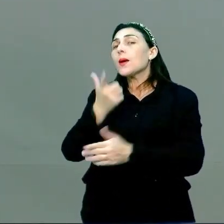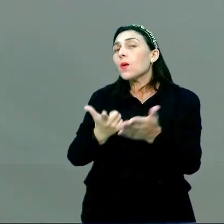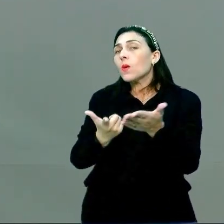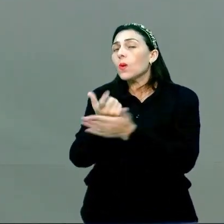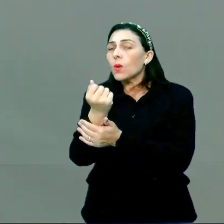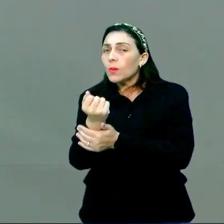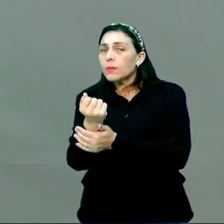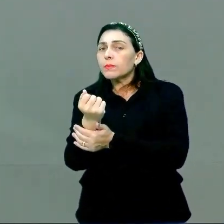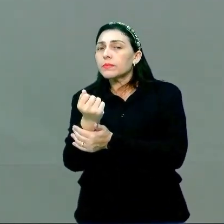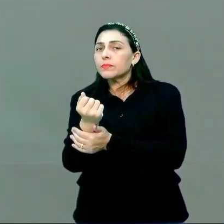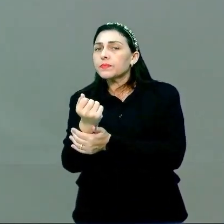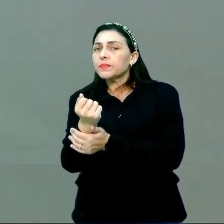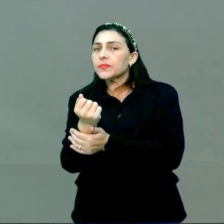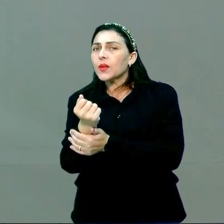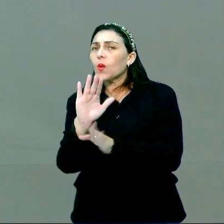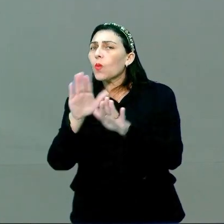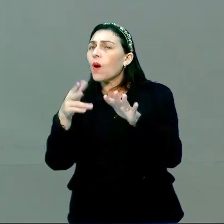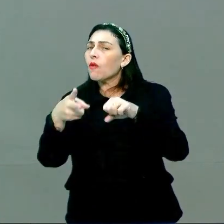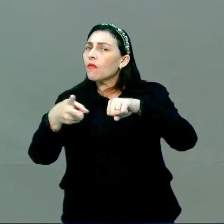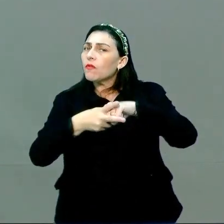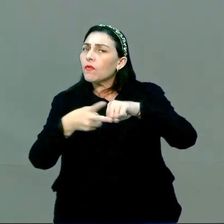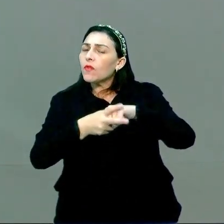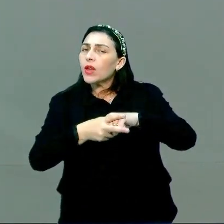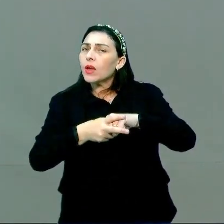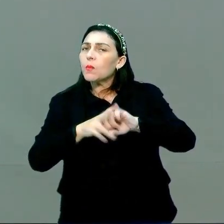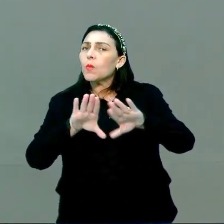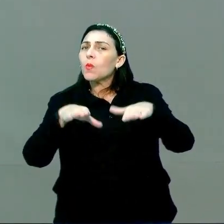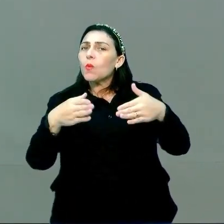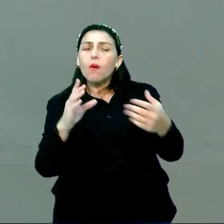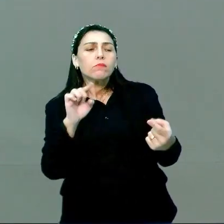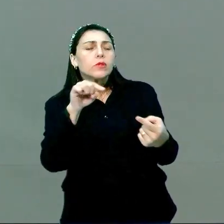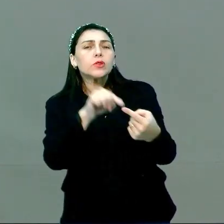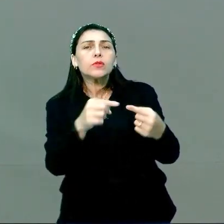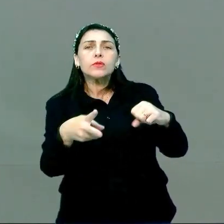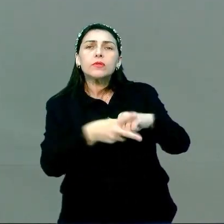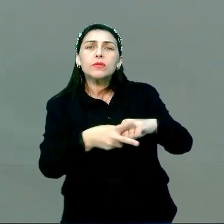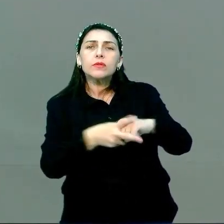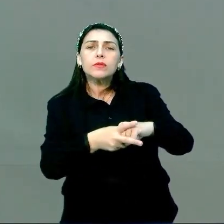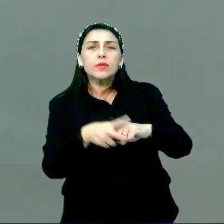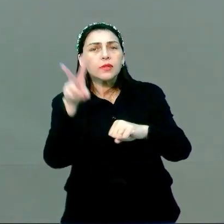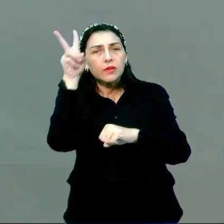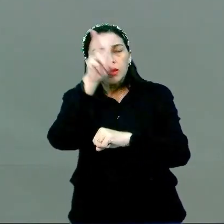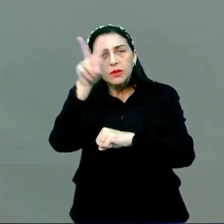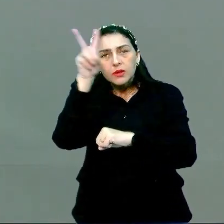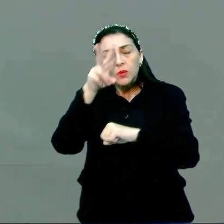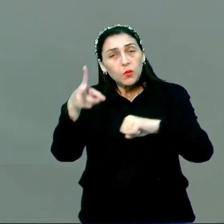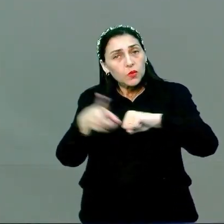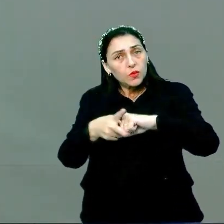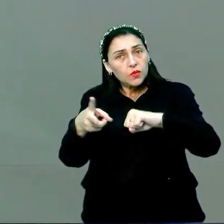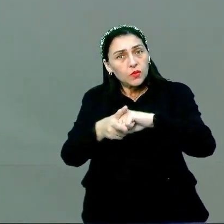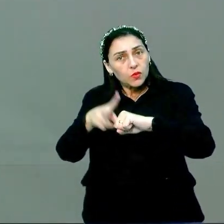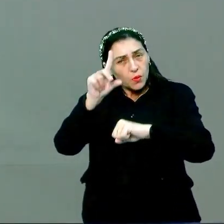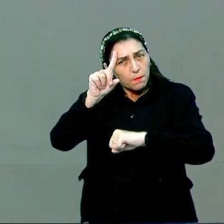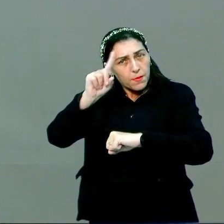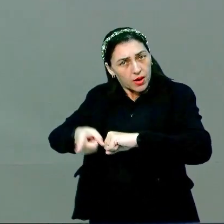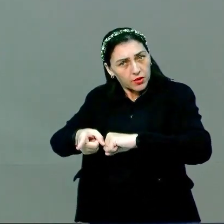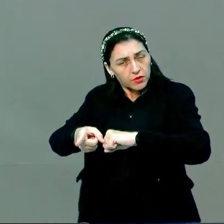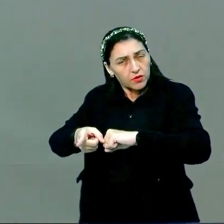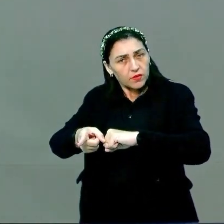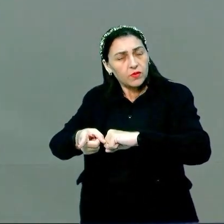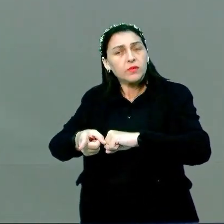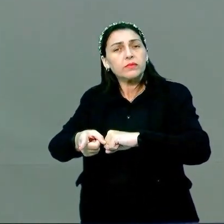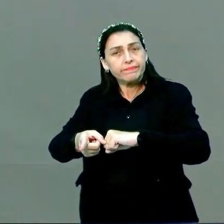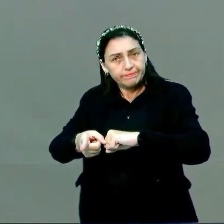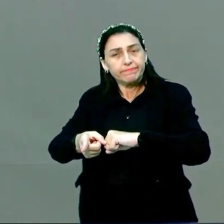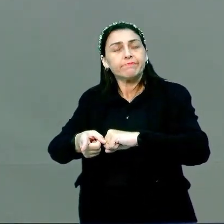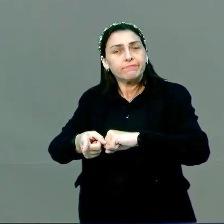compre isso. Que tipo de verbos são esses? Qual a intenção desse verbo? Lembra lá dos verbos no modo imperativo, quando